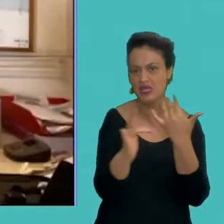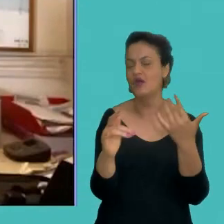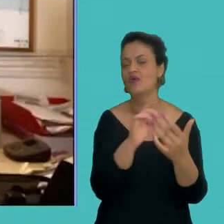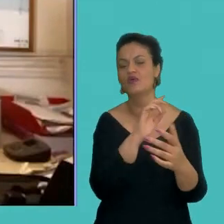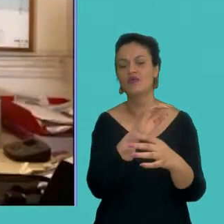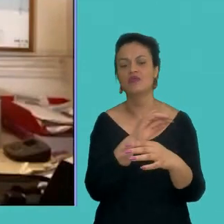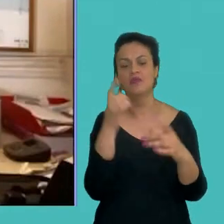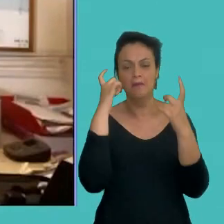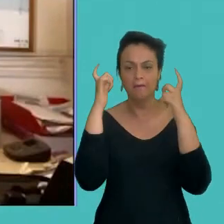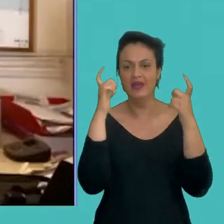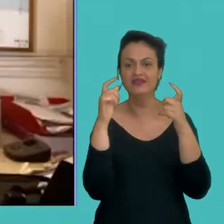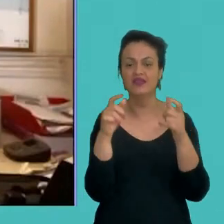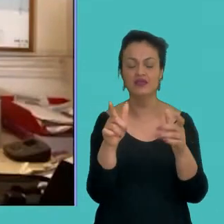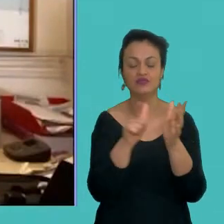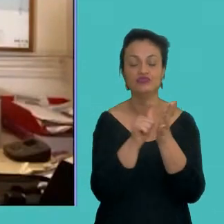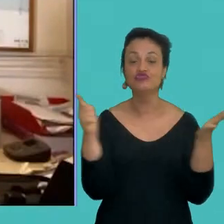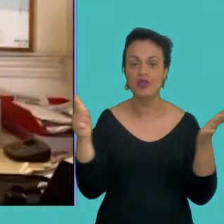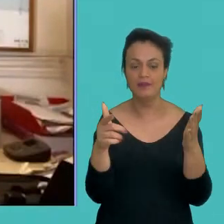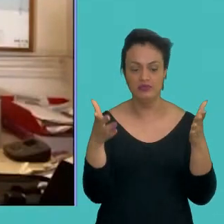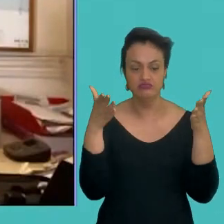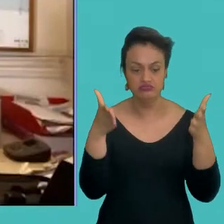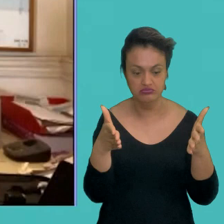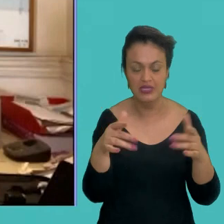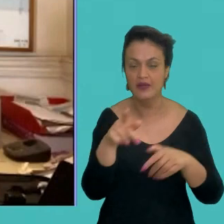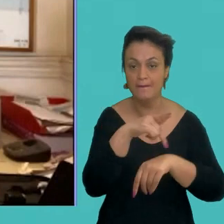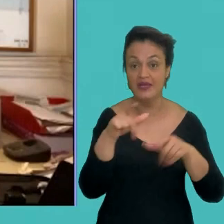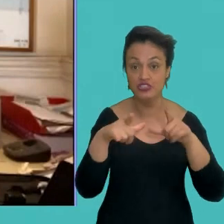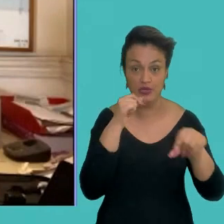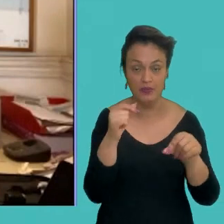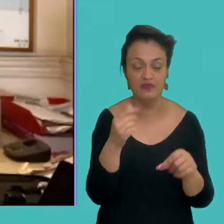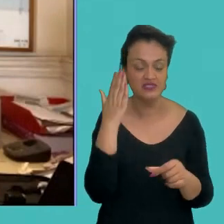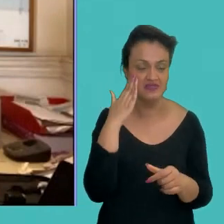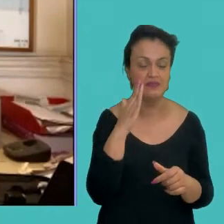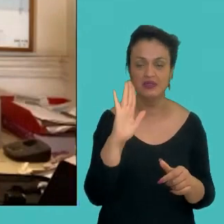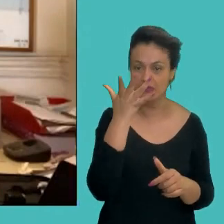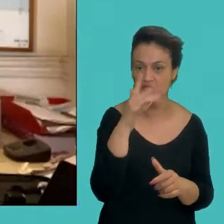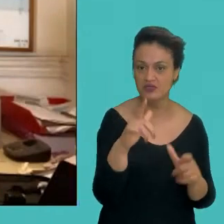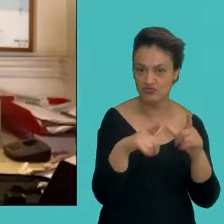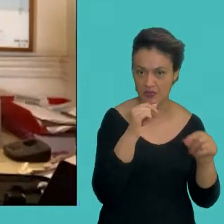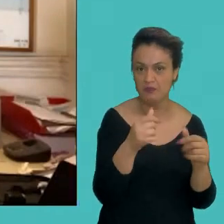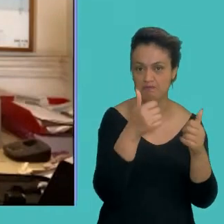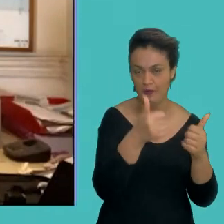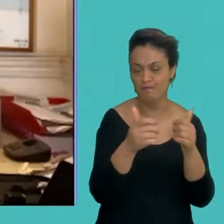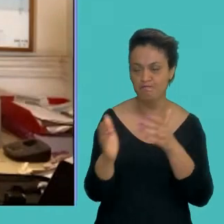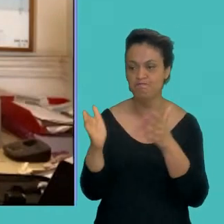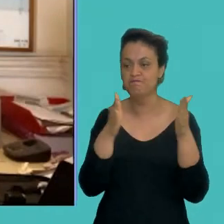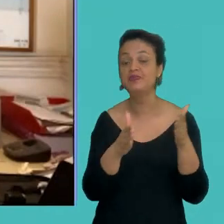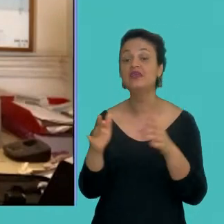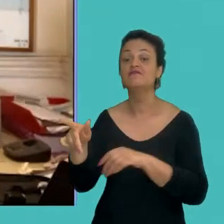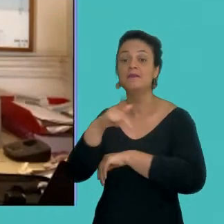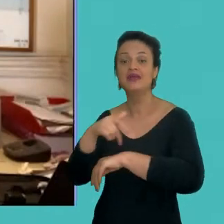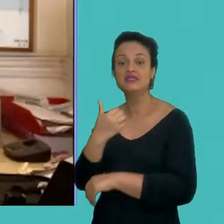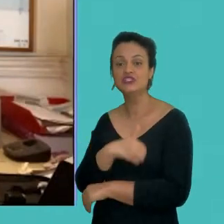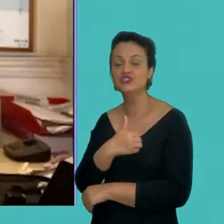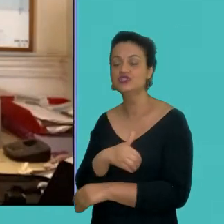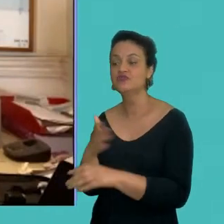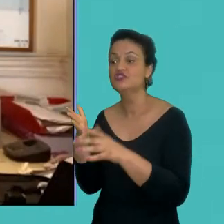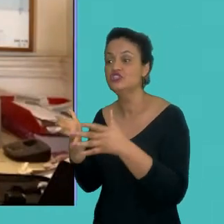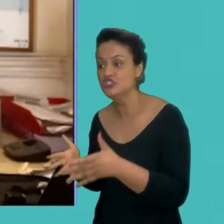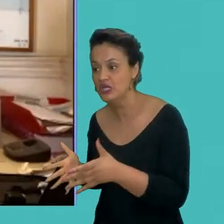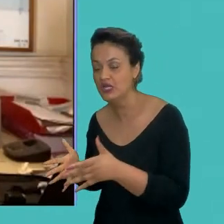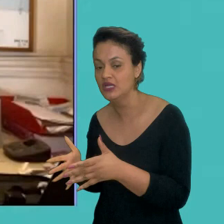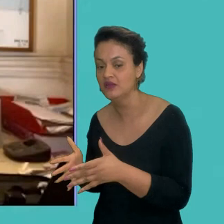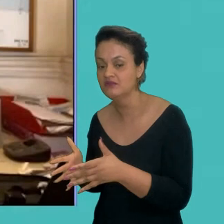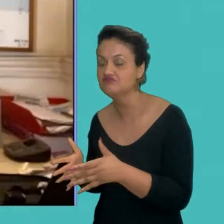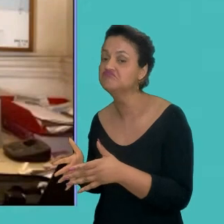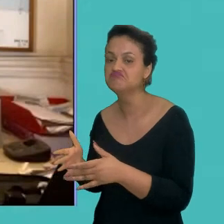Japão, você vai ver as redes sociais no Japão. Você vai ter uma ideia do que está acontecendo no Japão? Vai. Você desce na Argentina, você